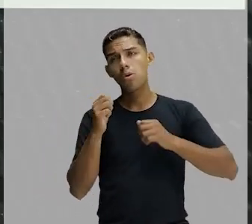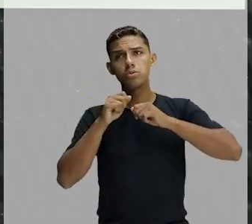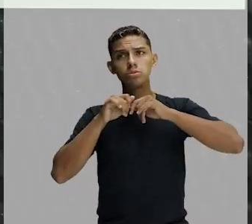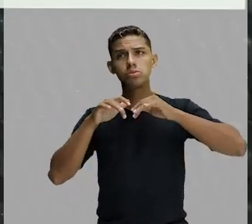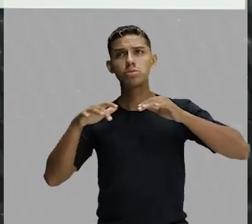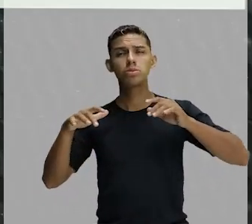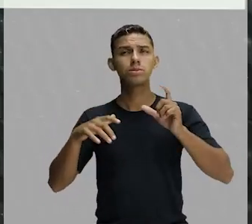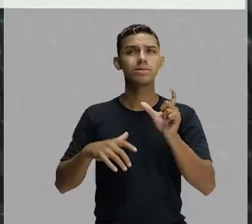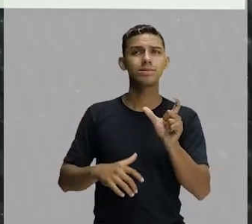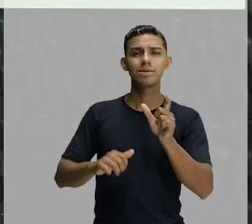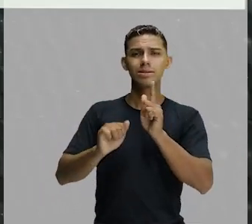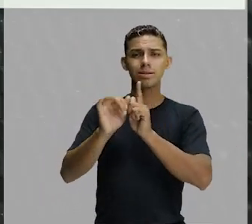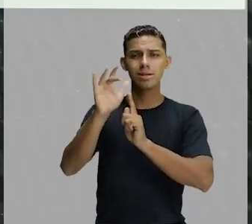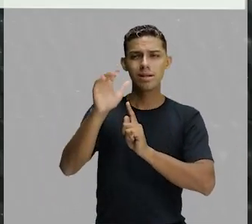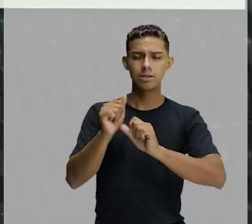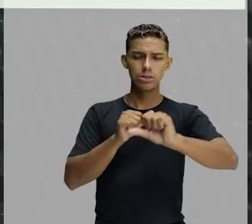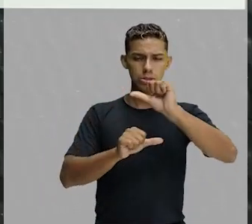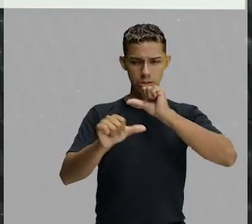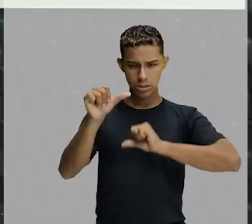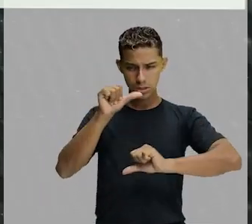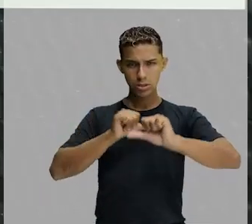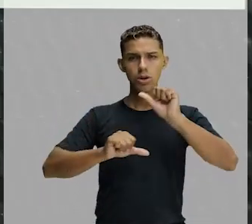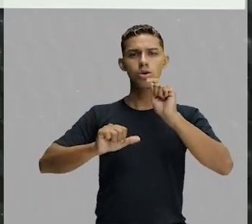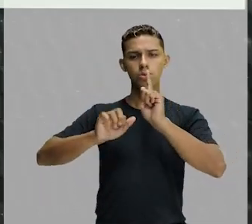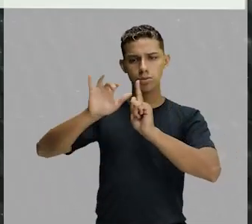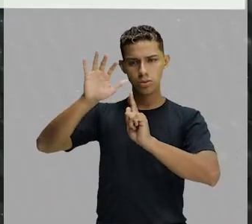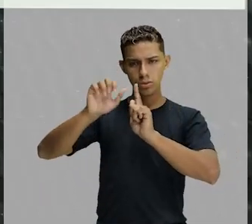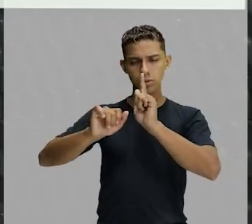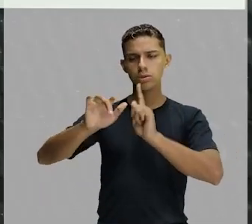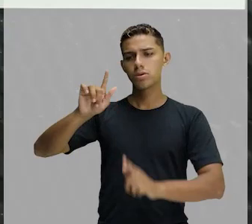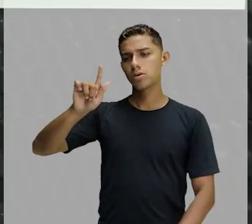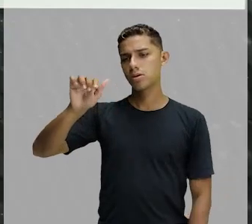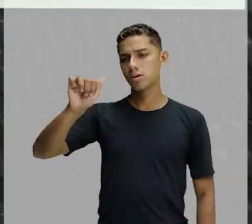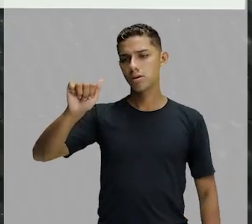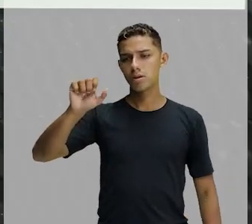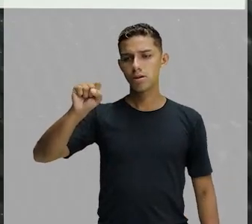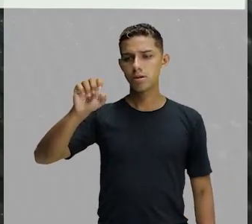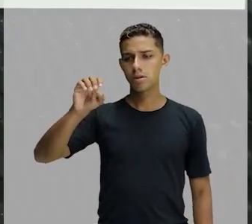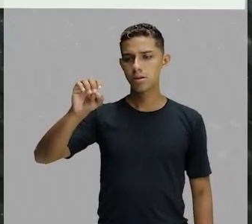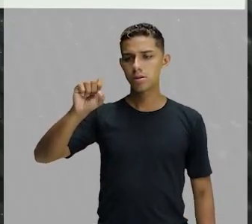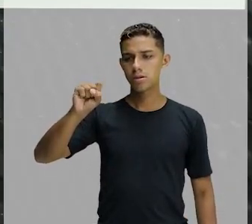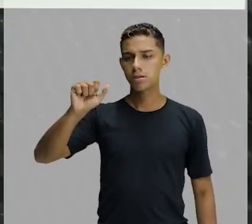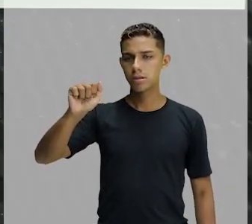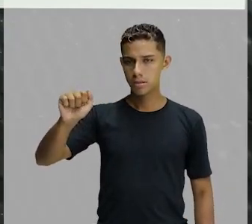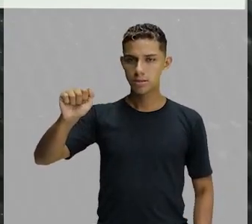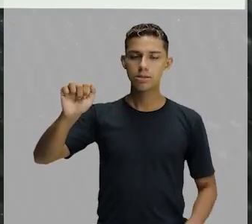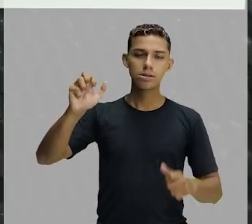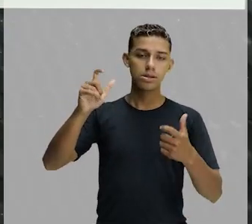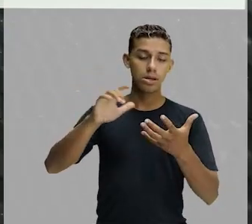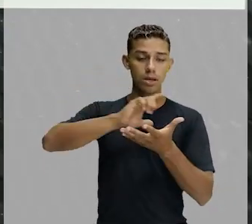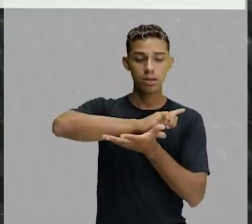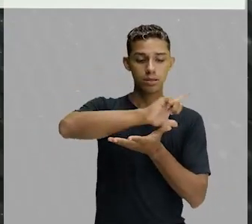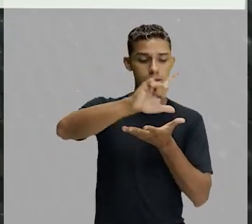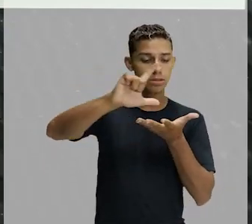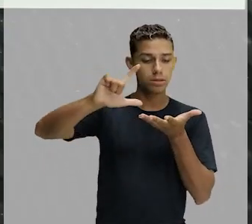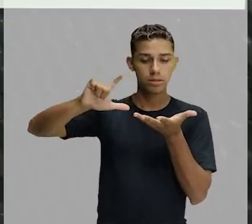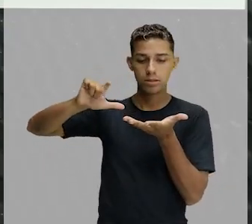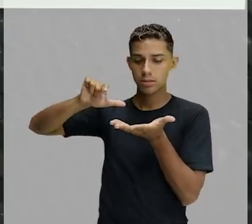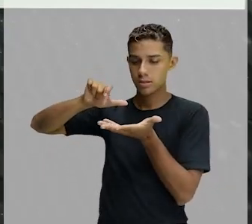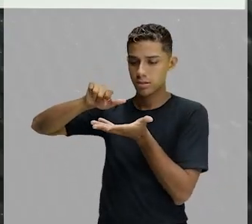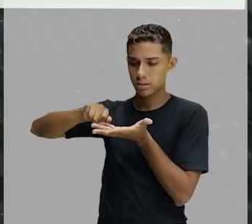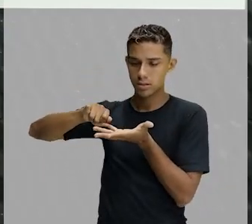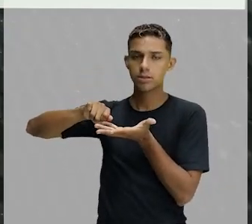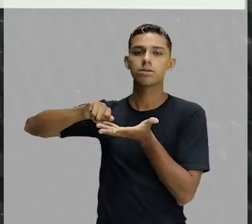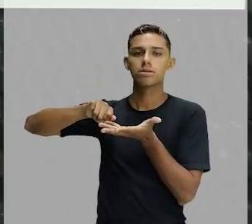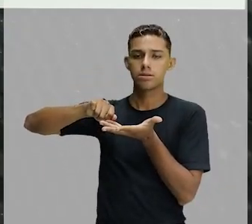gás carbônico, essas trocas gasosas, elas acontecem principalmente nas folhas. As folhas das